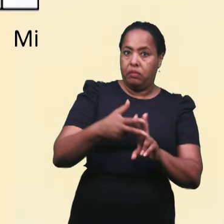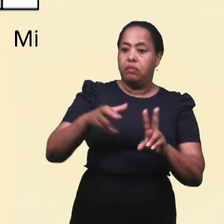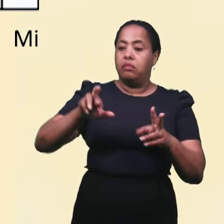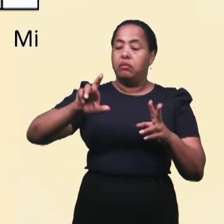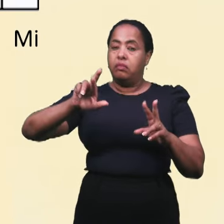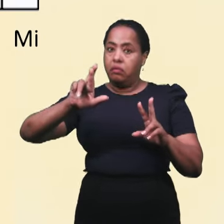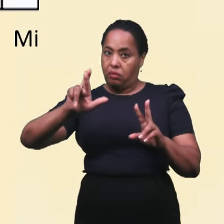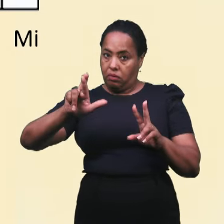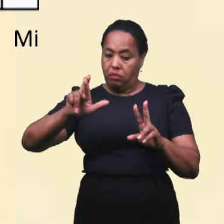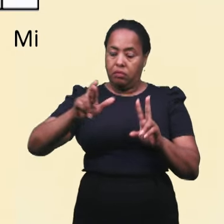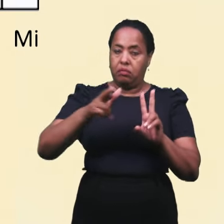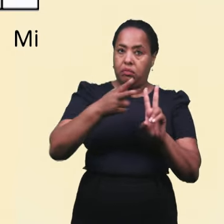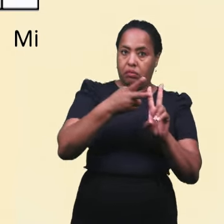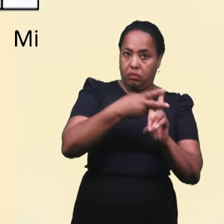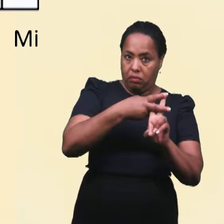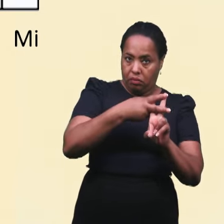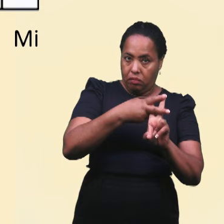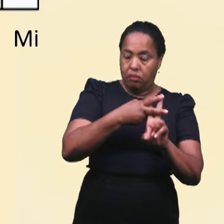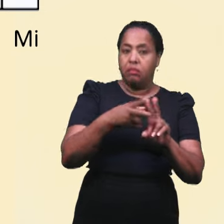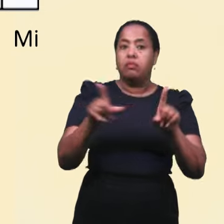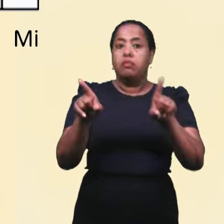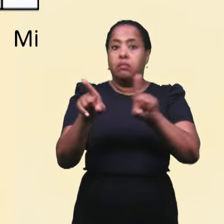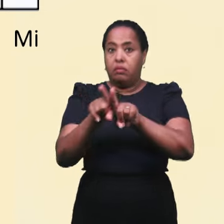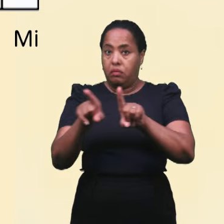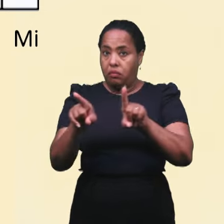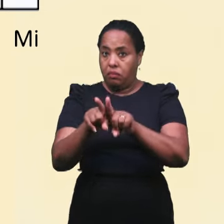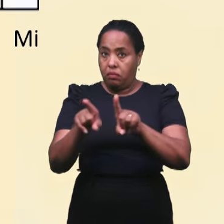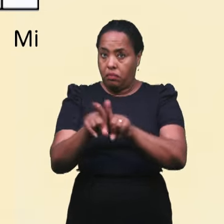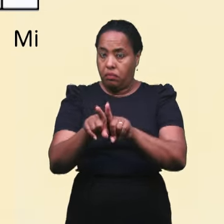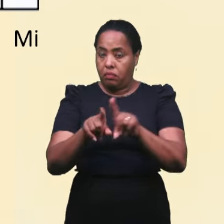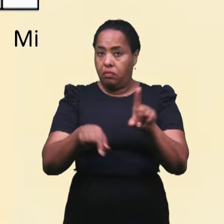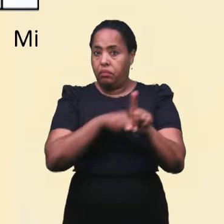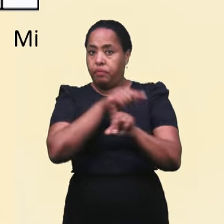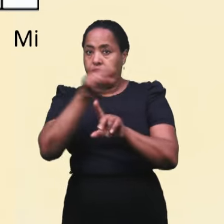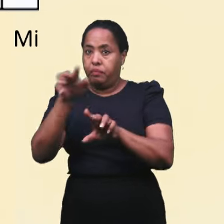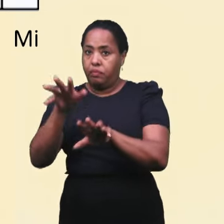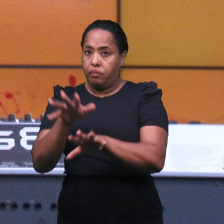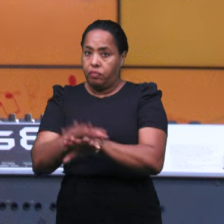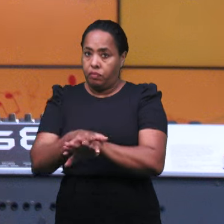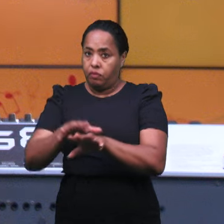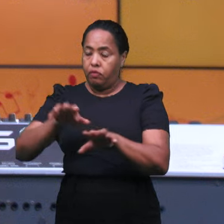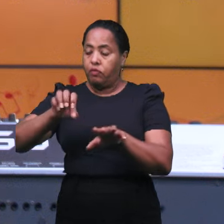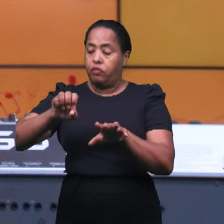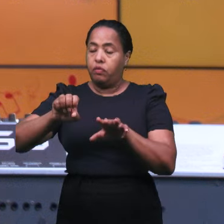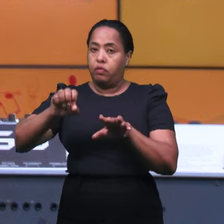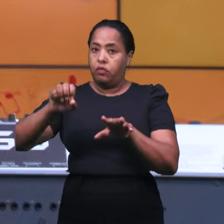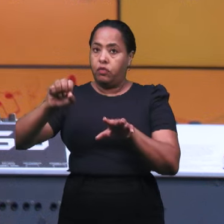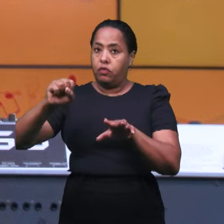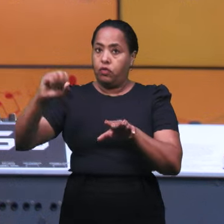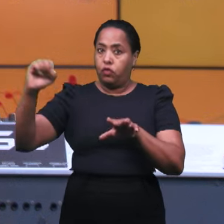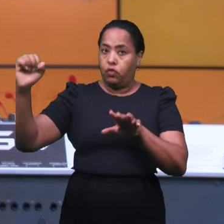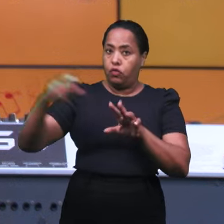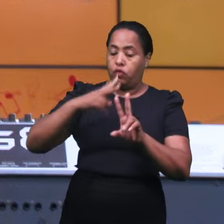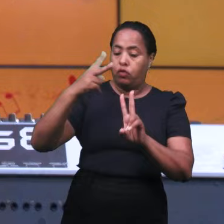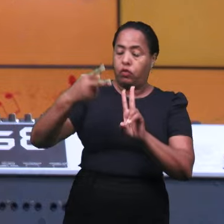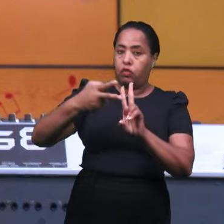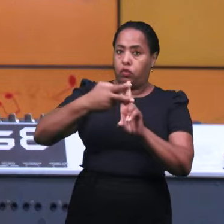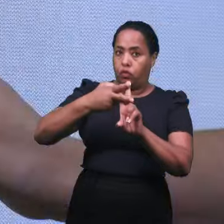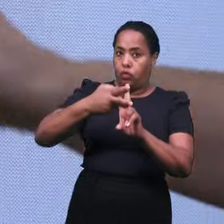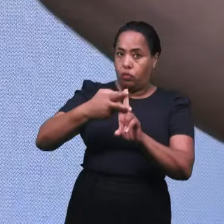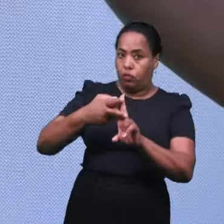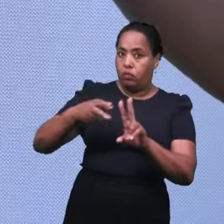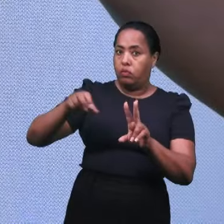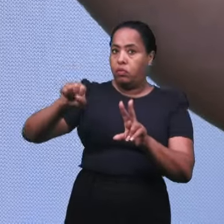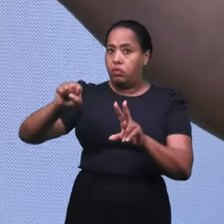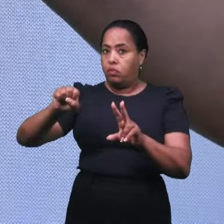também E, que nós temos as notas Sol sustenido, Si,